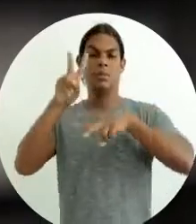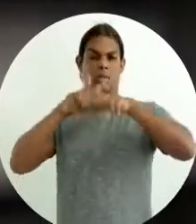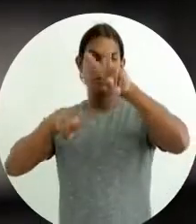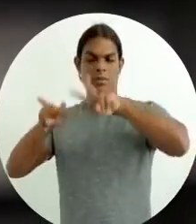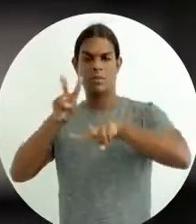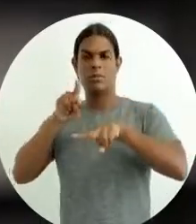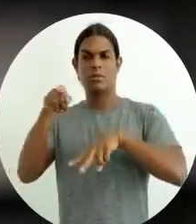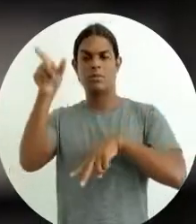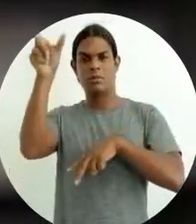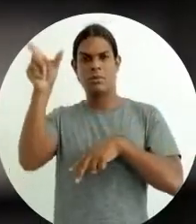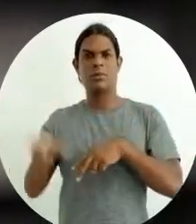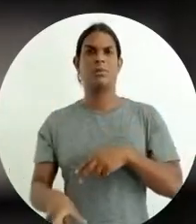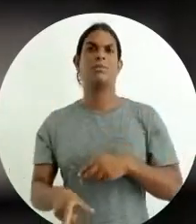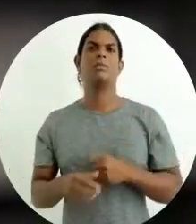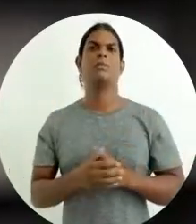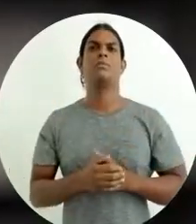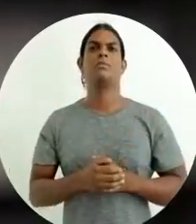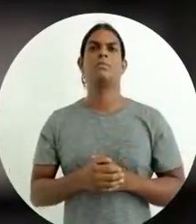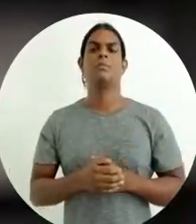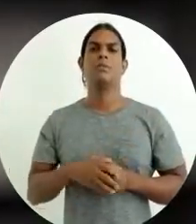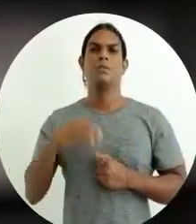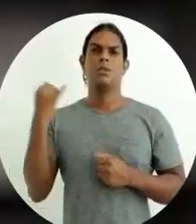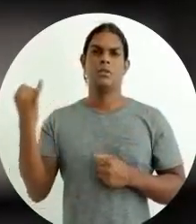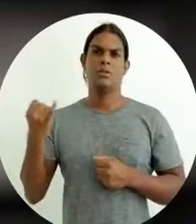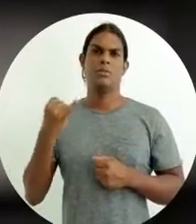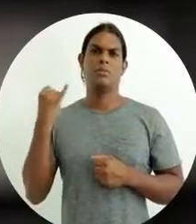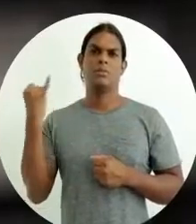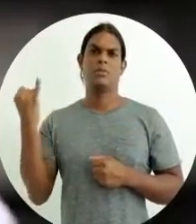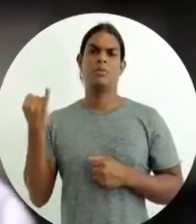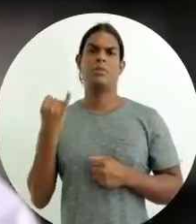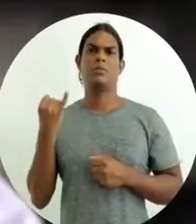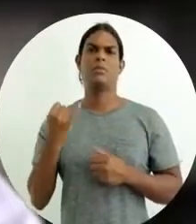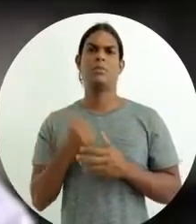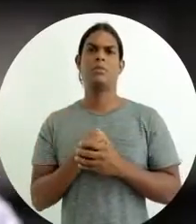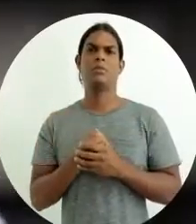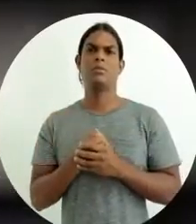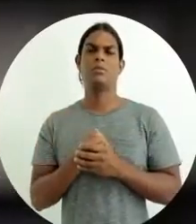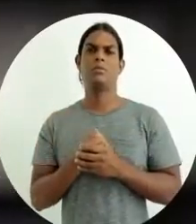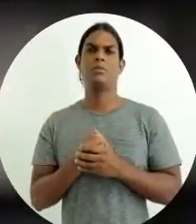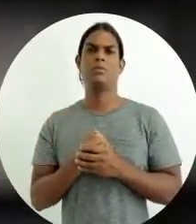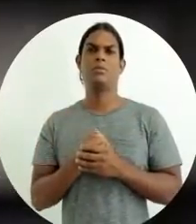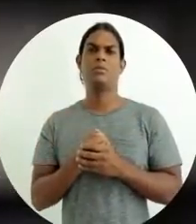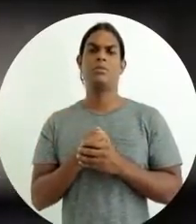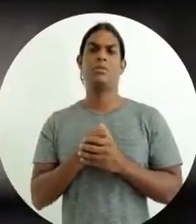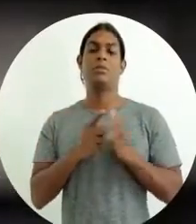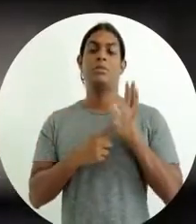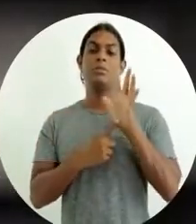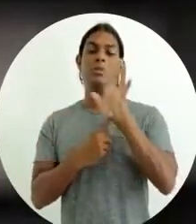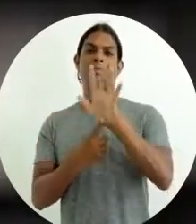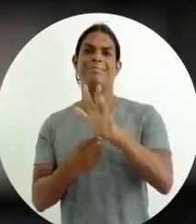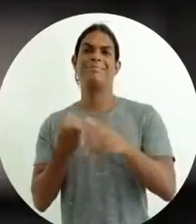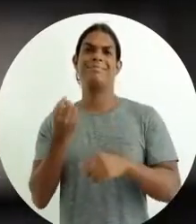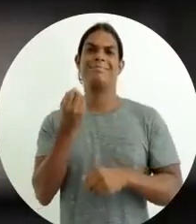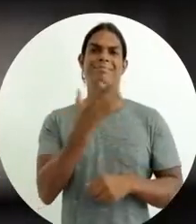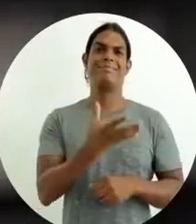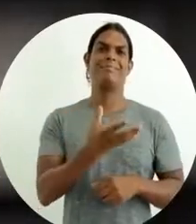negativo. Outra coisa importante, é importante causar uma boa